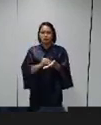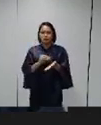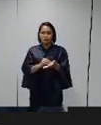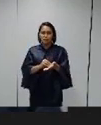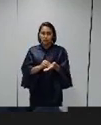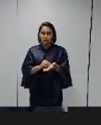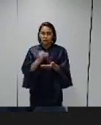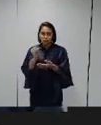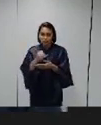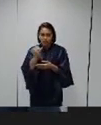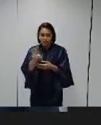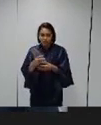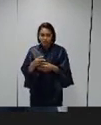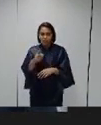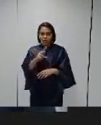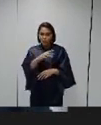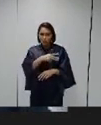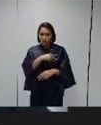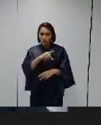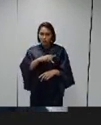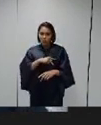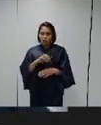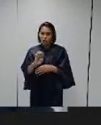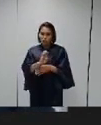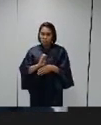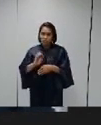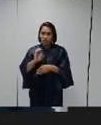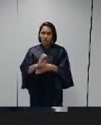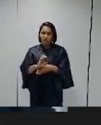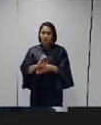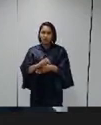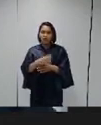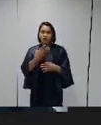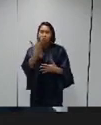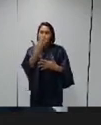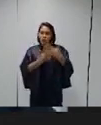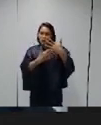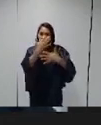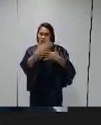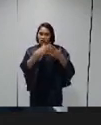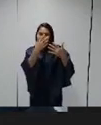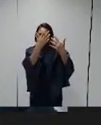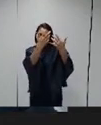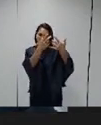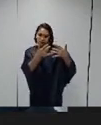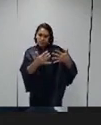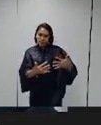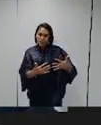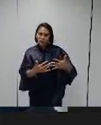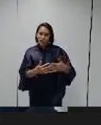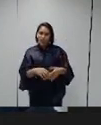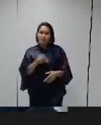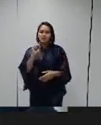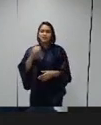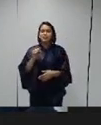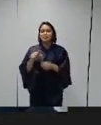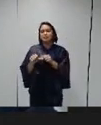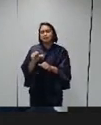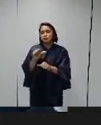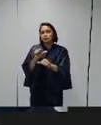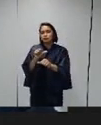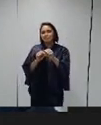estar o que transparece a partir da análise das florzinhas relacionaram é justamente o contrário ao um evidente